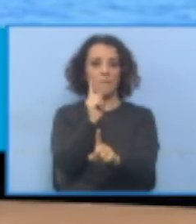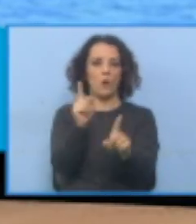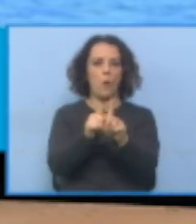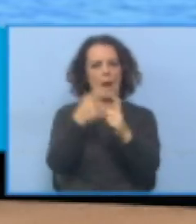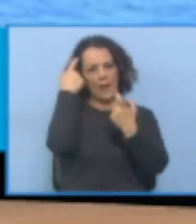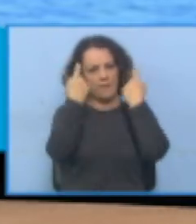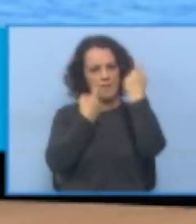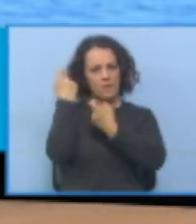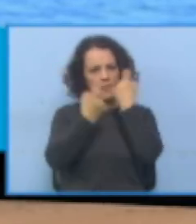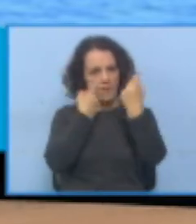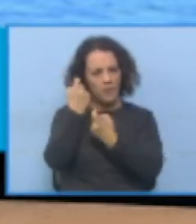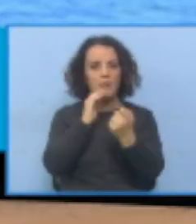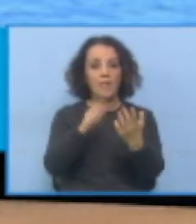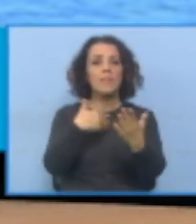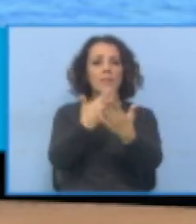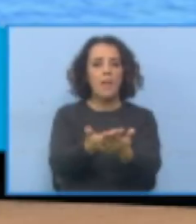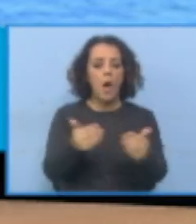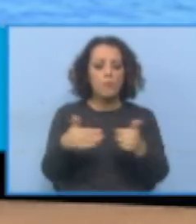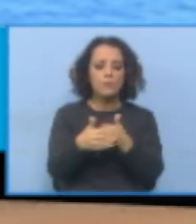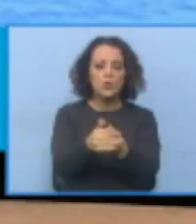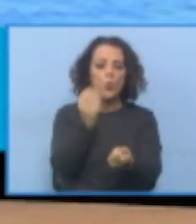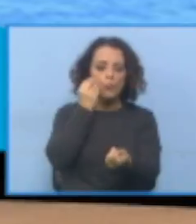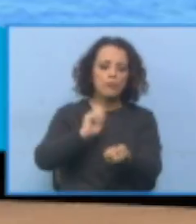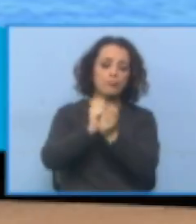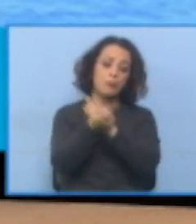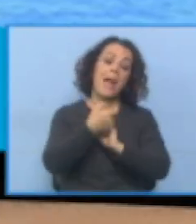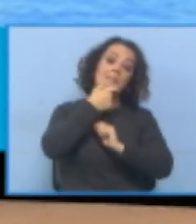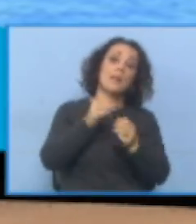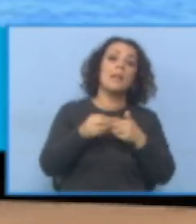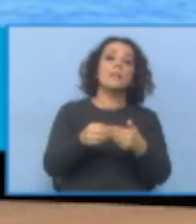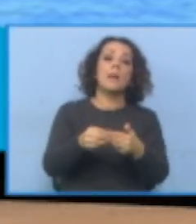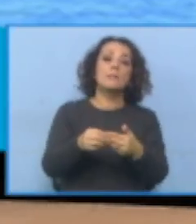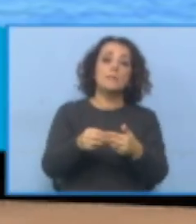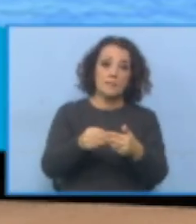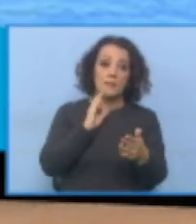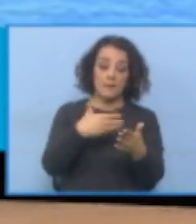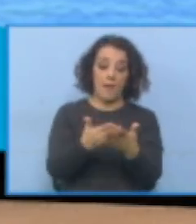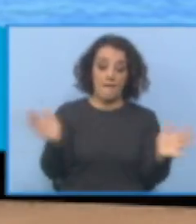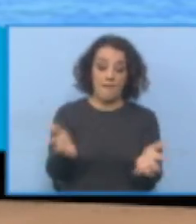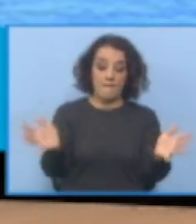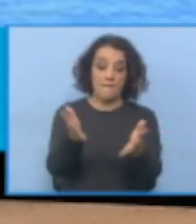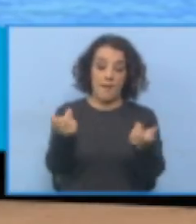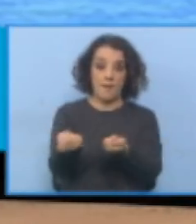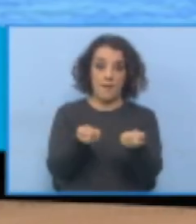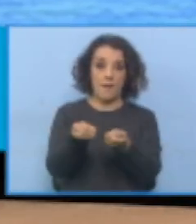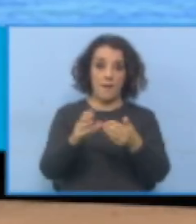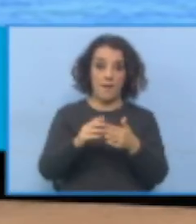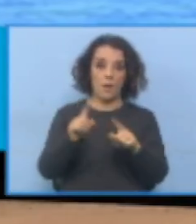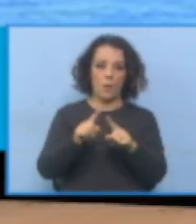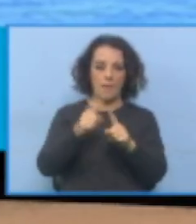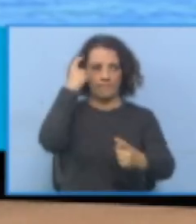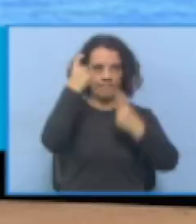refletir sobre isto e conduzir os processos de mudança. E para isto é preciso liderança. Para conduzir processos de mudança,